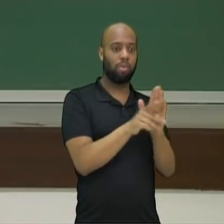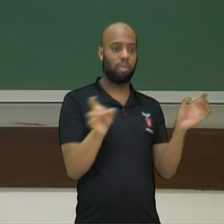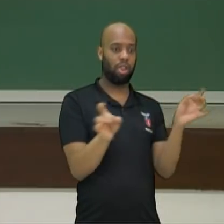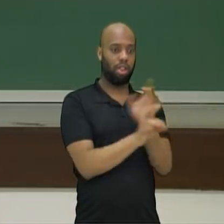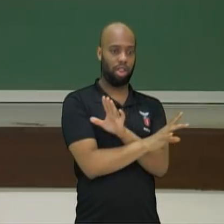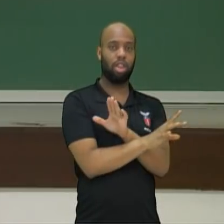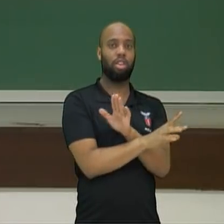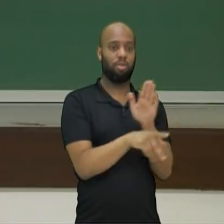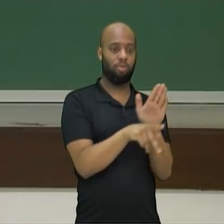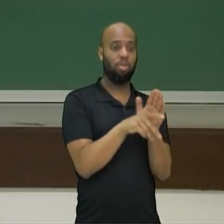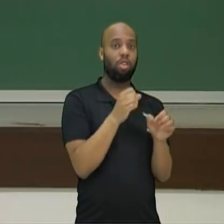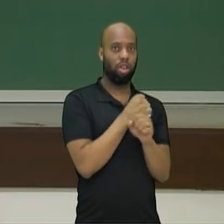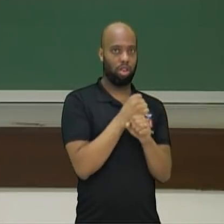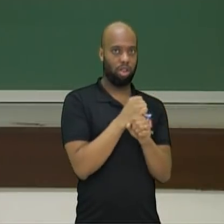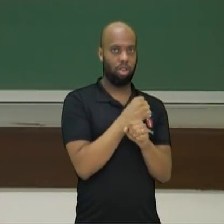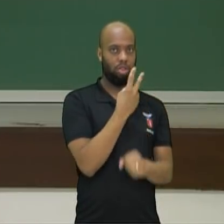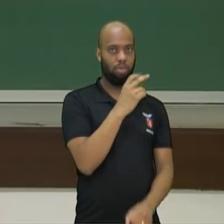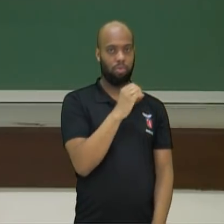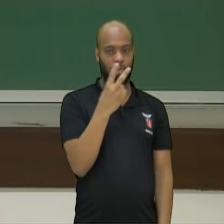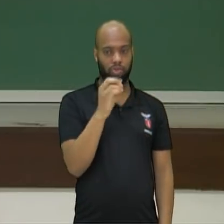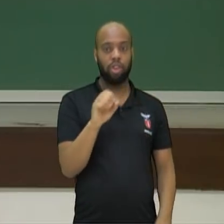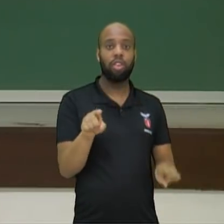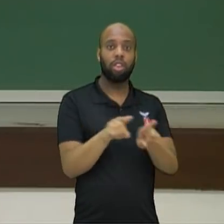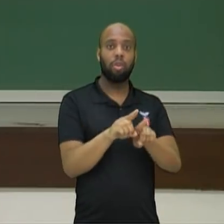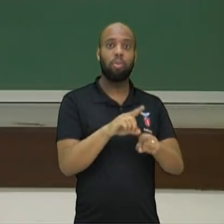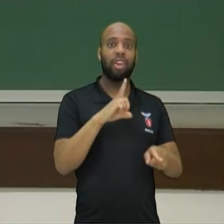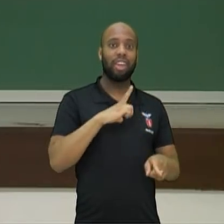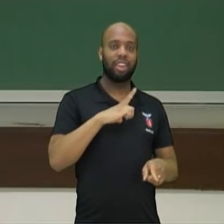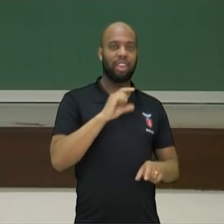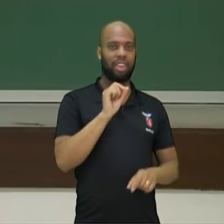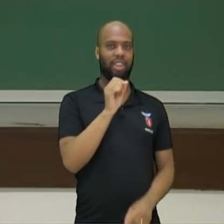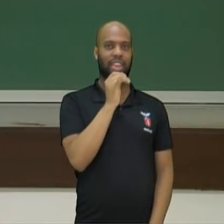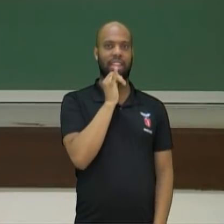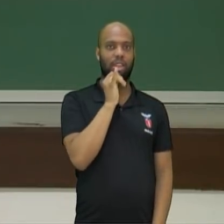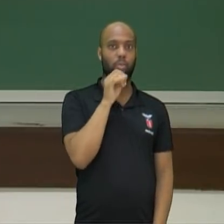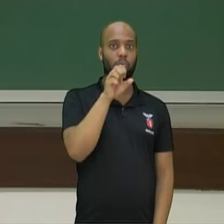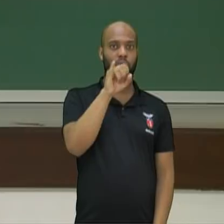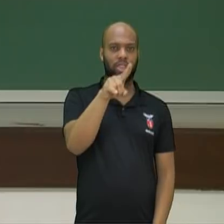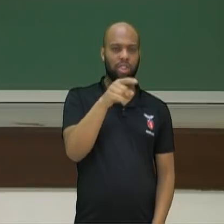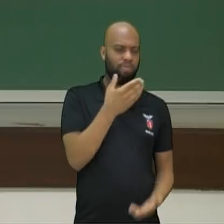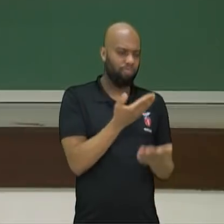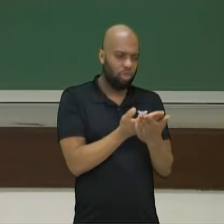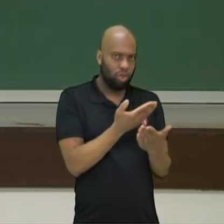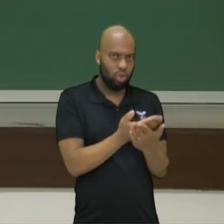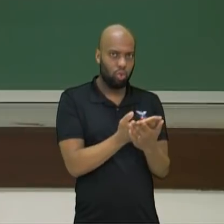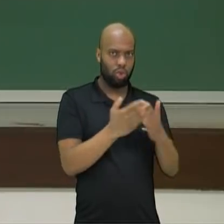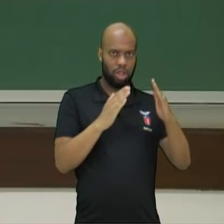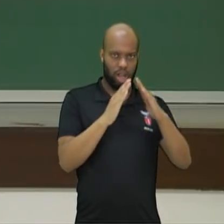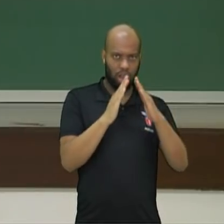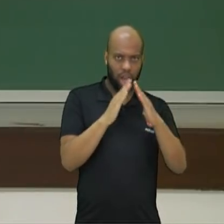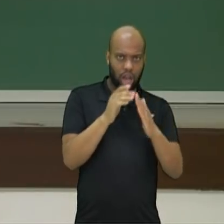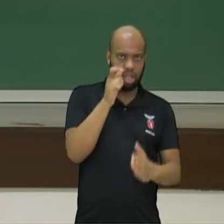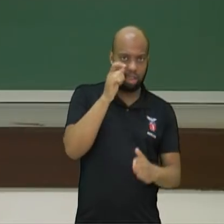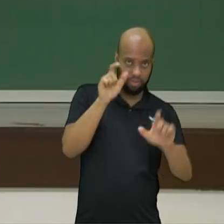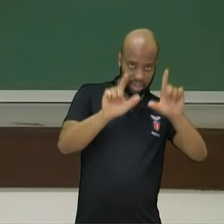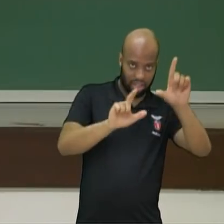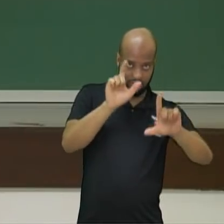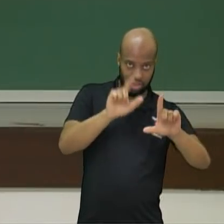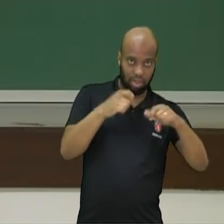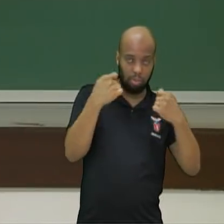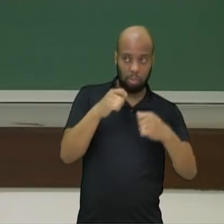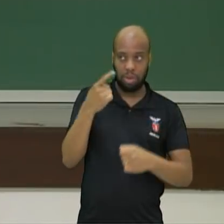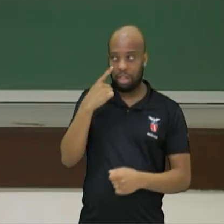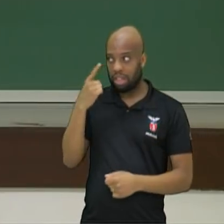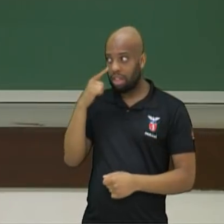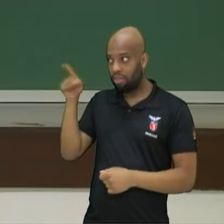aqui. E não esqueçam de enviar as atividades àqueles que precisam mandá-las para o colégio,